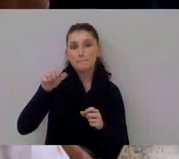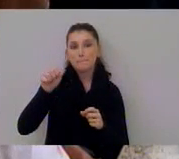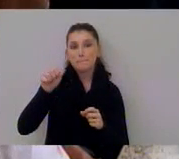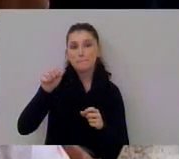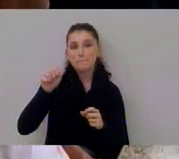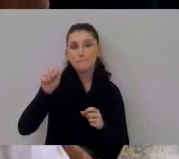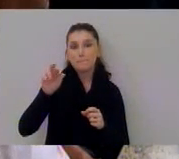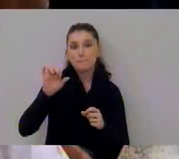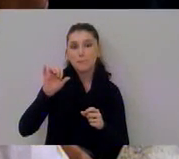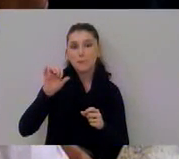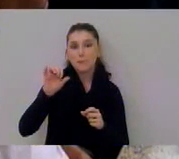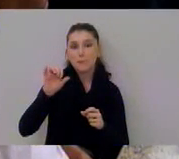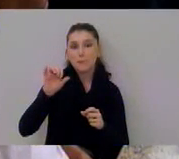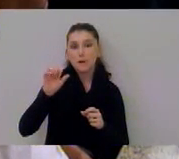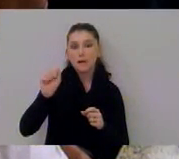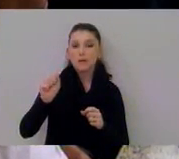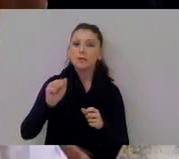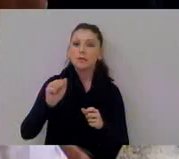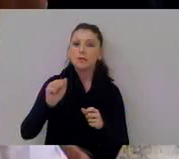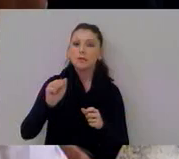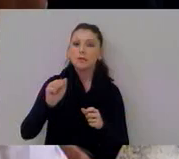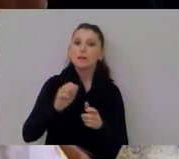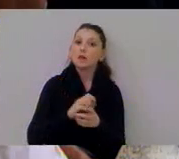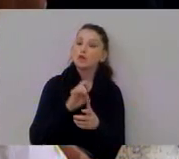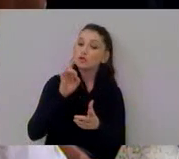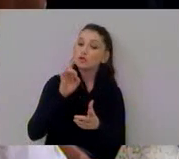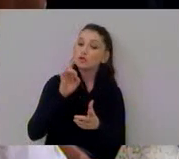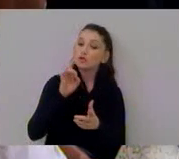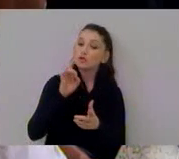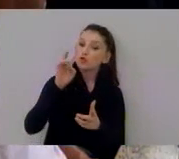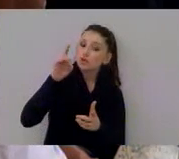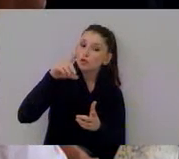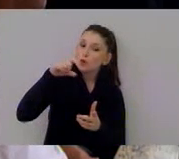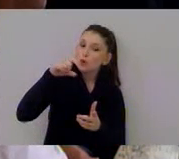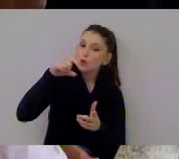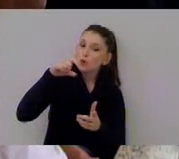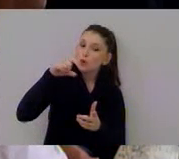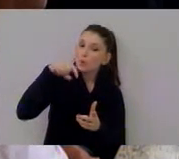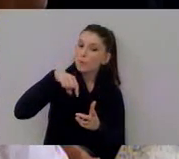só nesse ano de